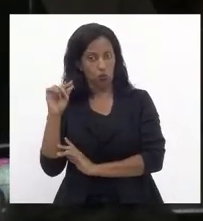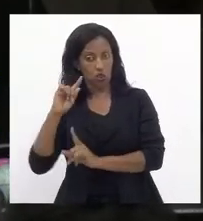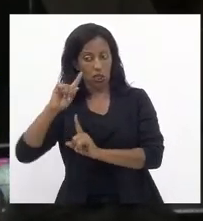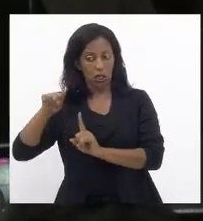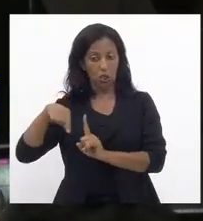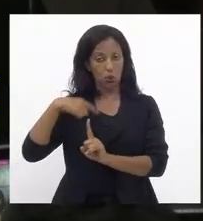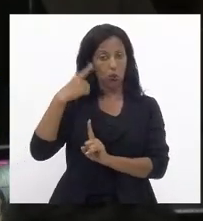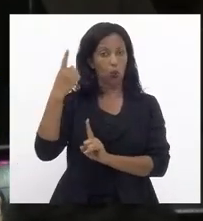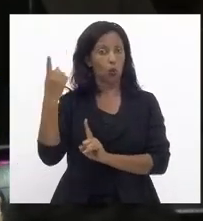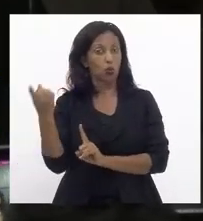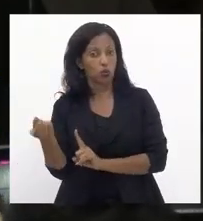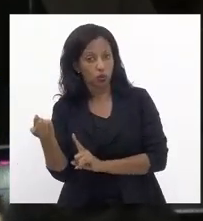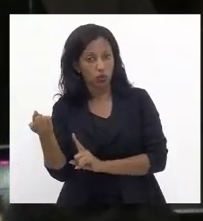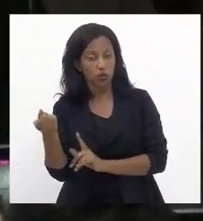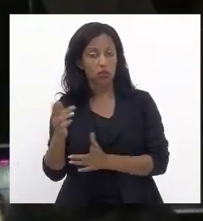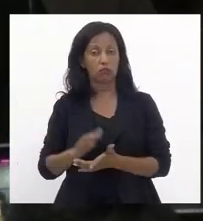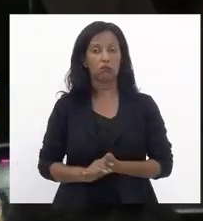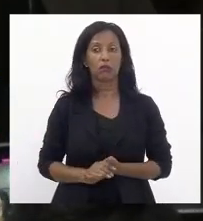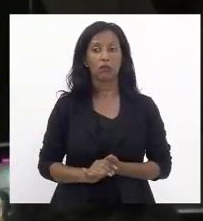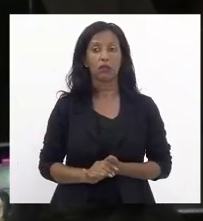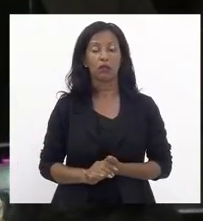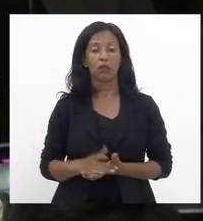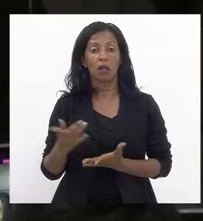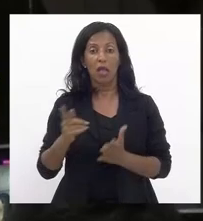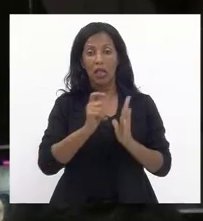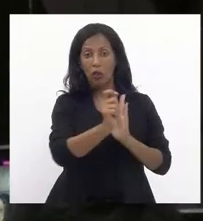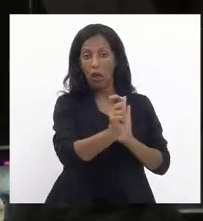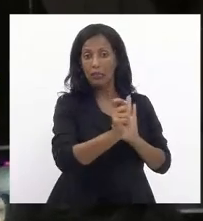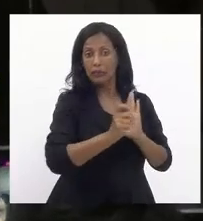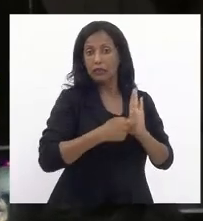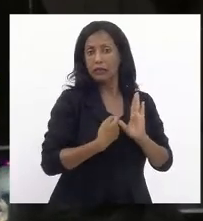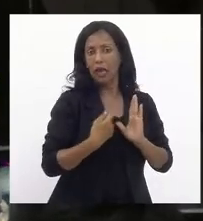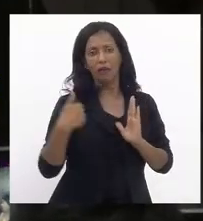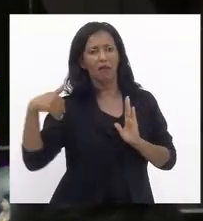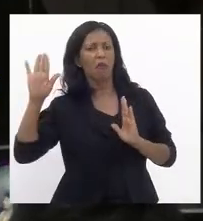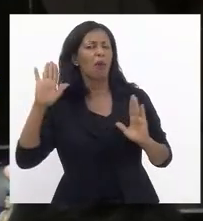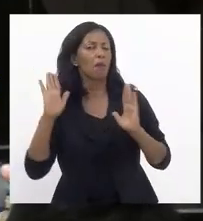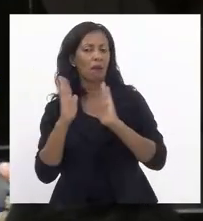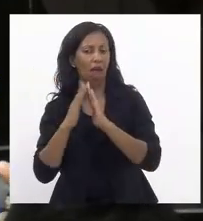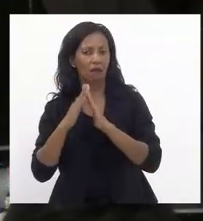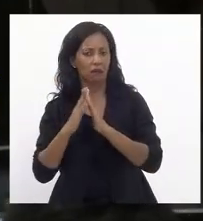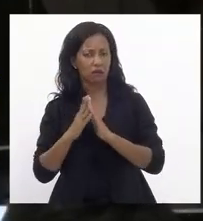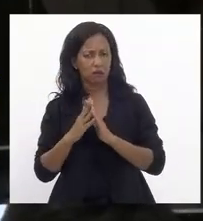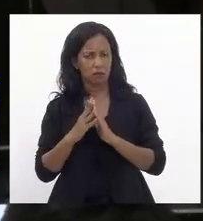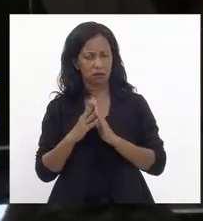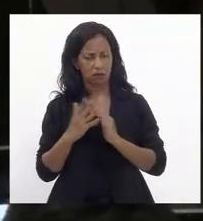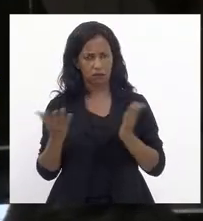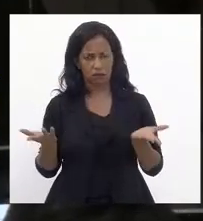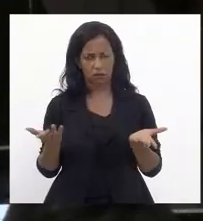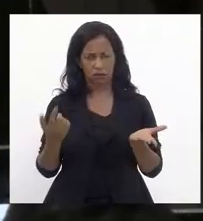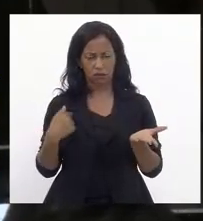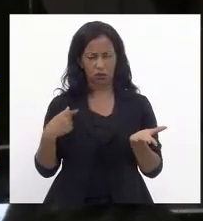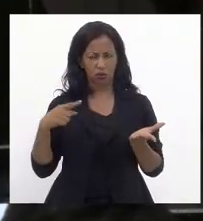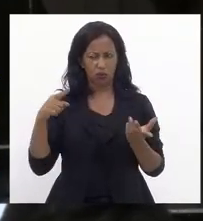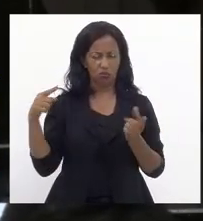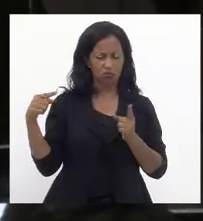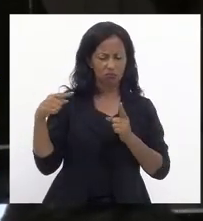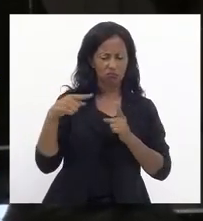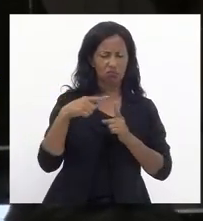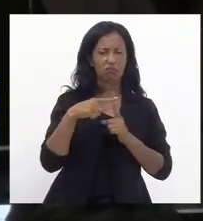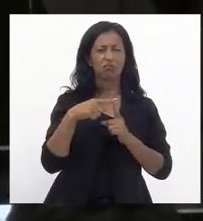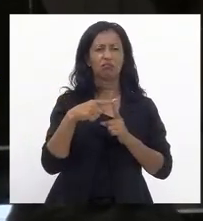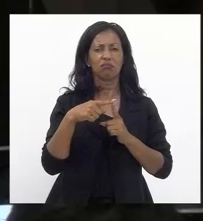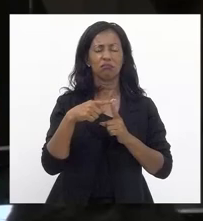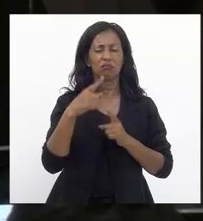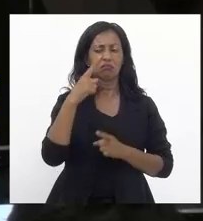outro dia, no caso, ele assinava e ia embora. E nós fomos com esse objetivo